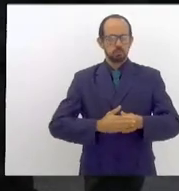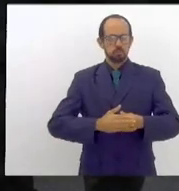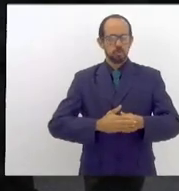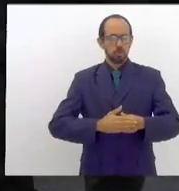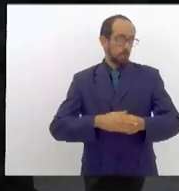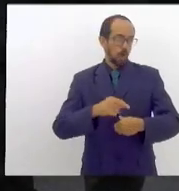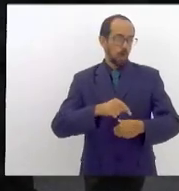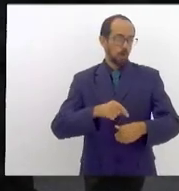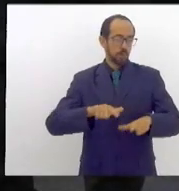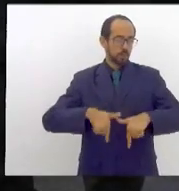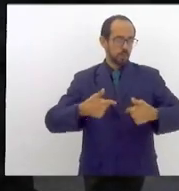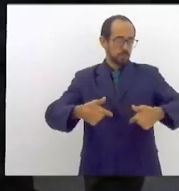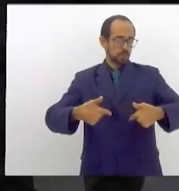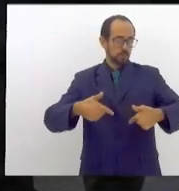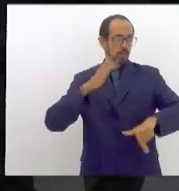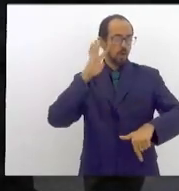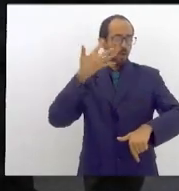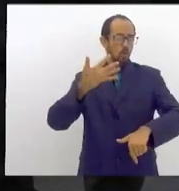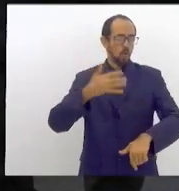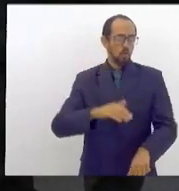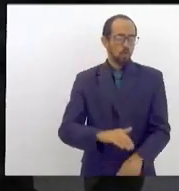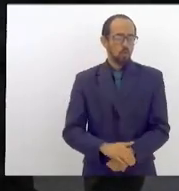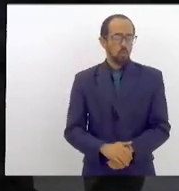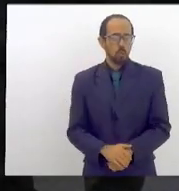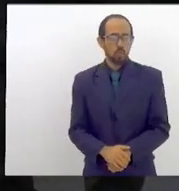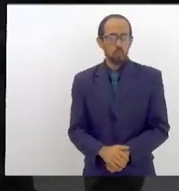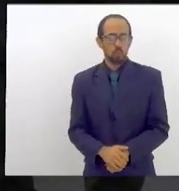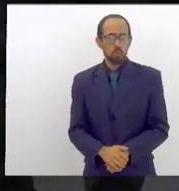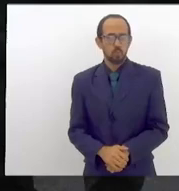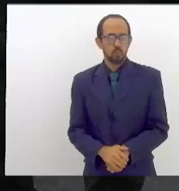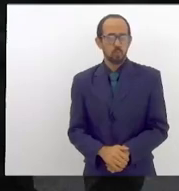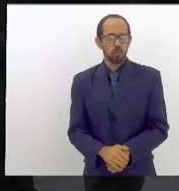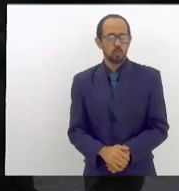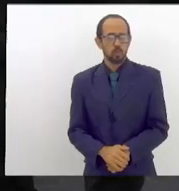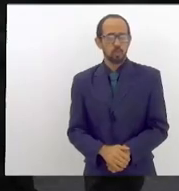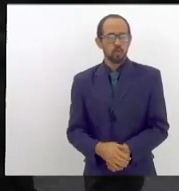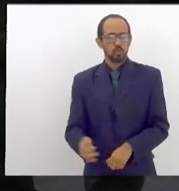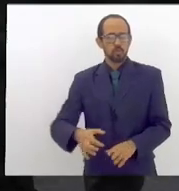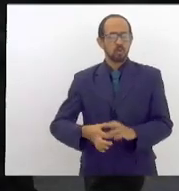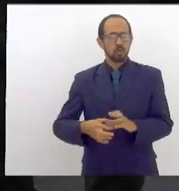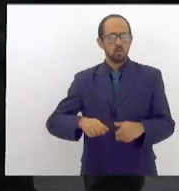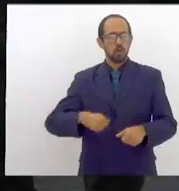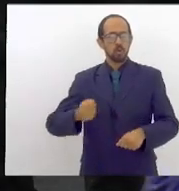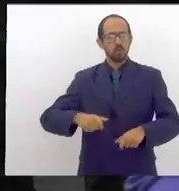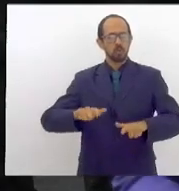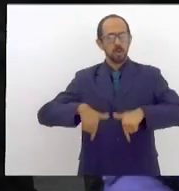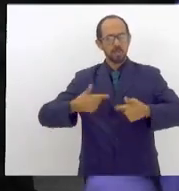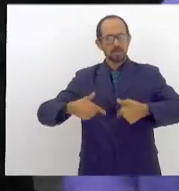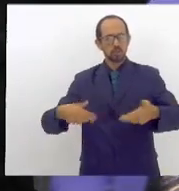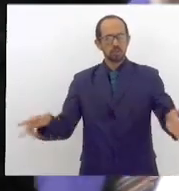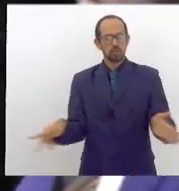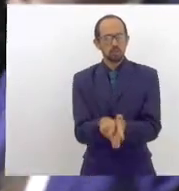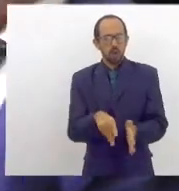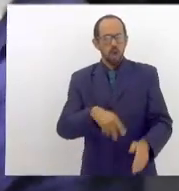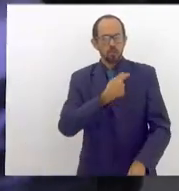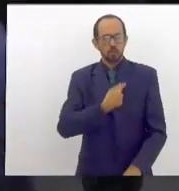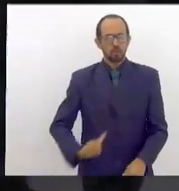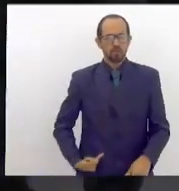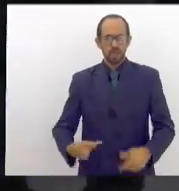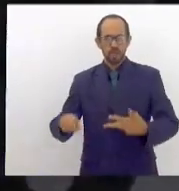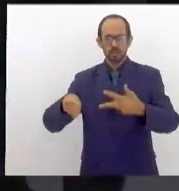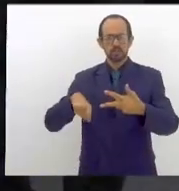da sua gestão por uma deliberação do seu governo como poder executivo